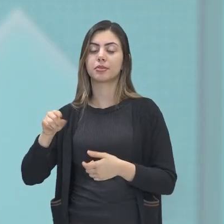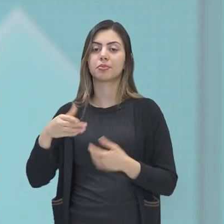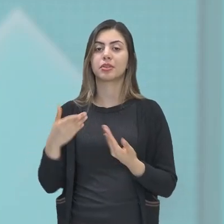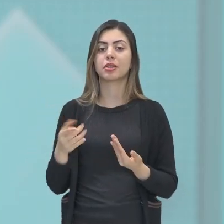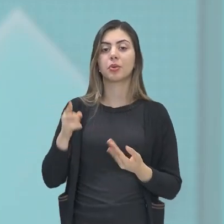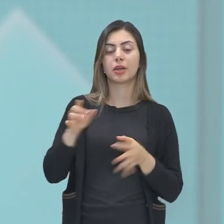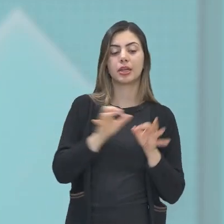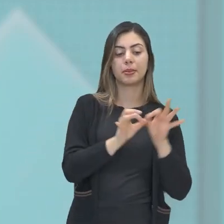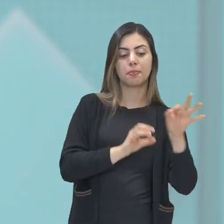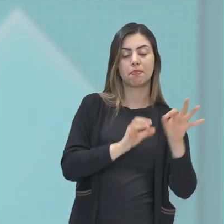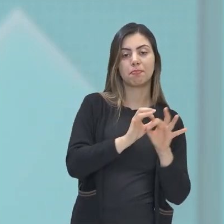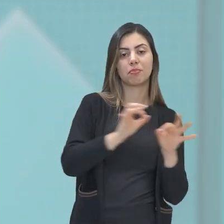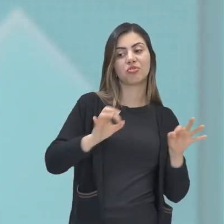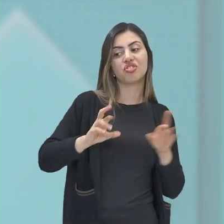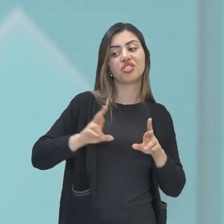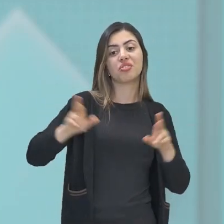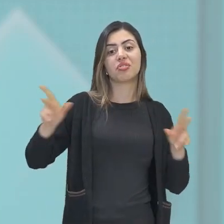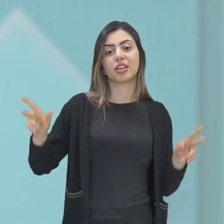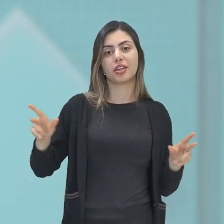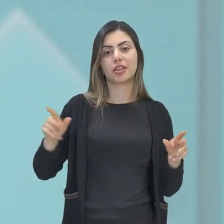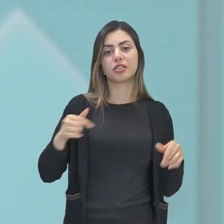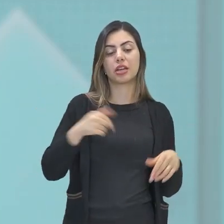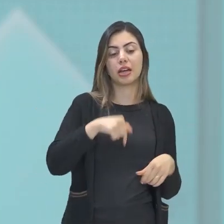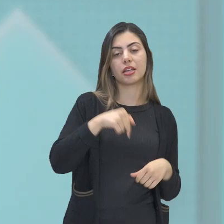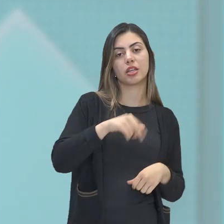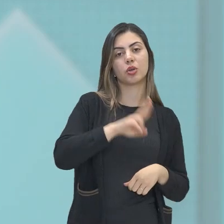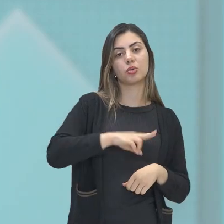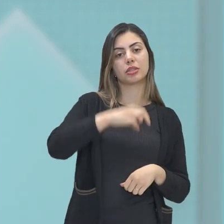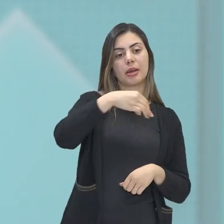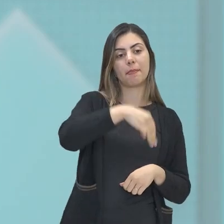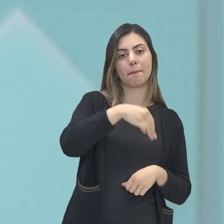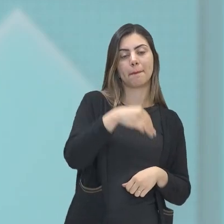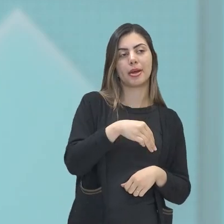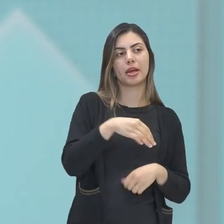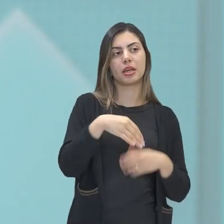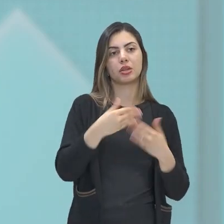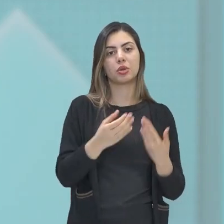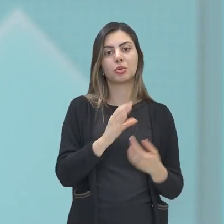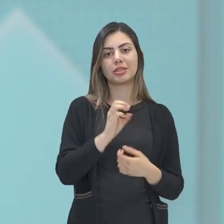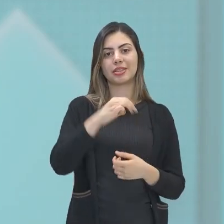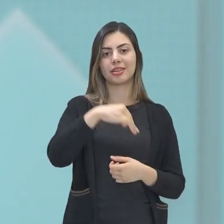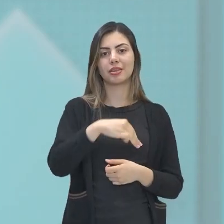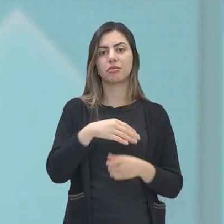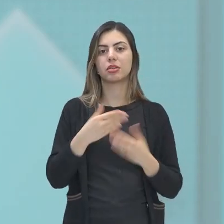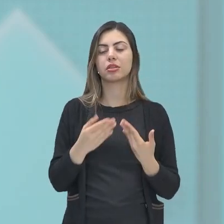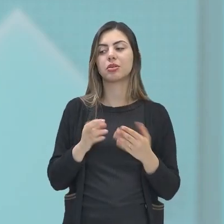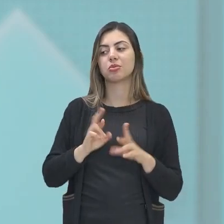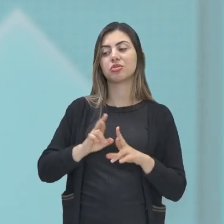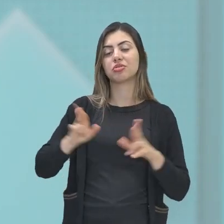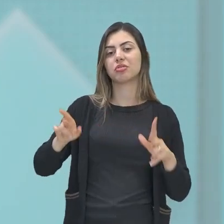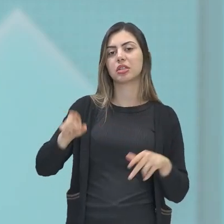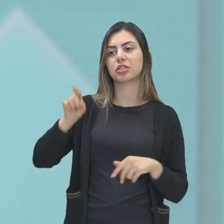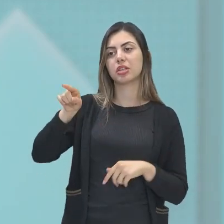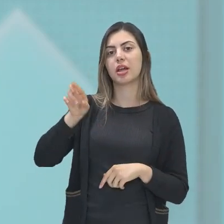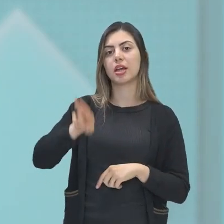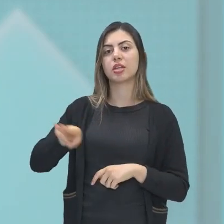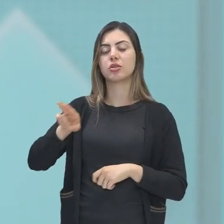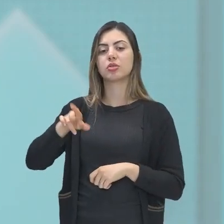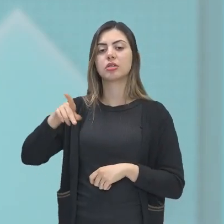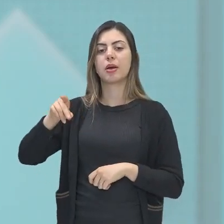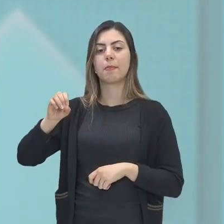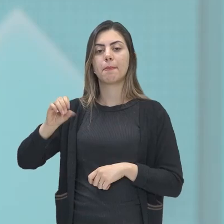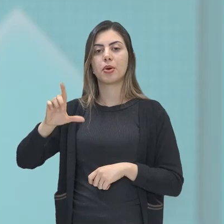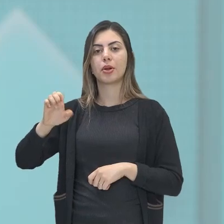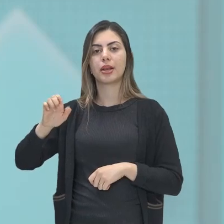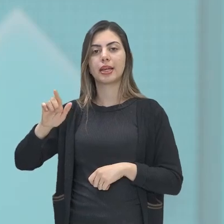de metros, centímetros. As medidas lá para eles são geralmente em polegadas, né? Em pés. É uma